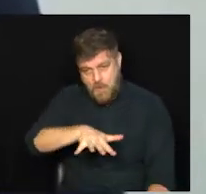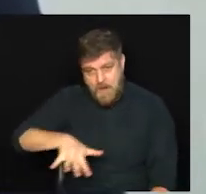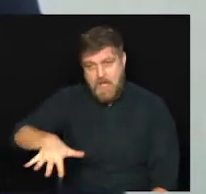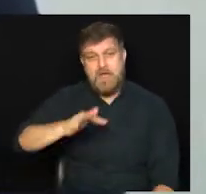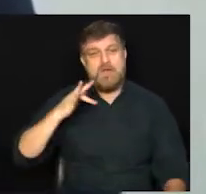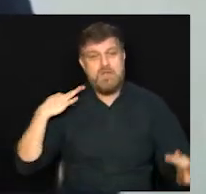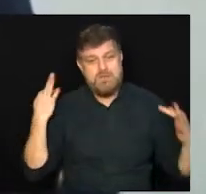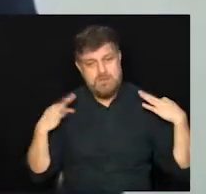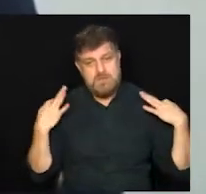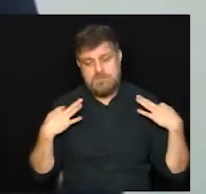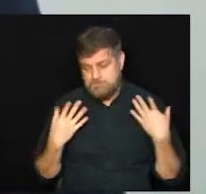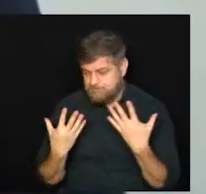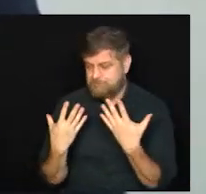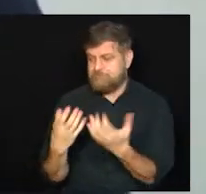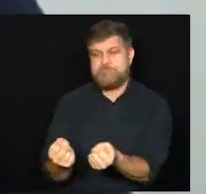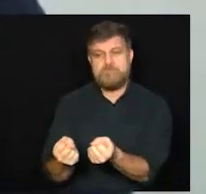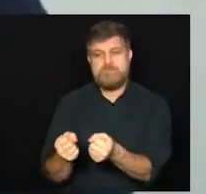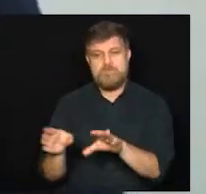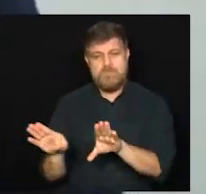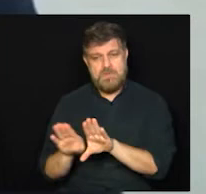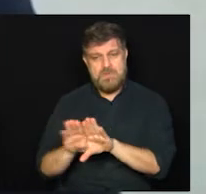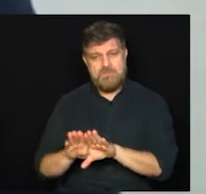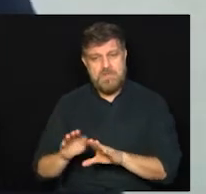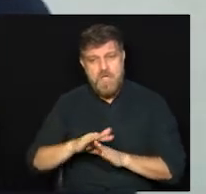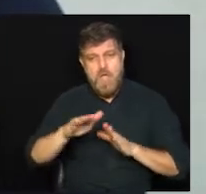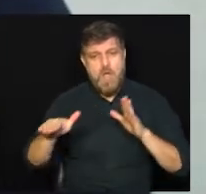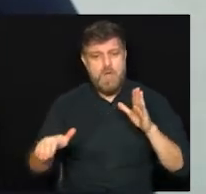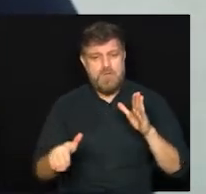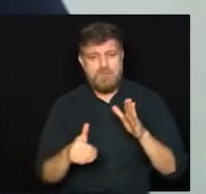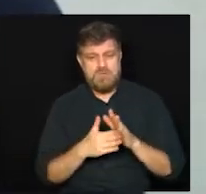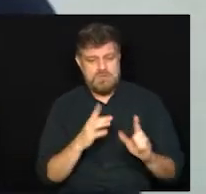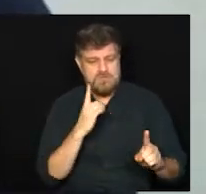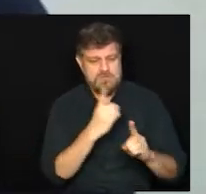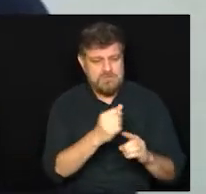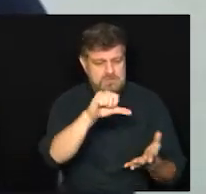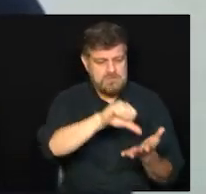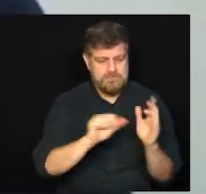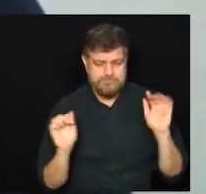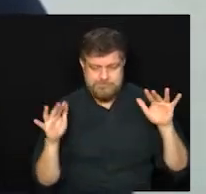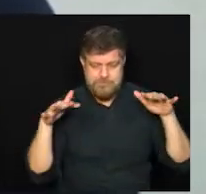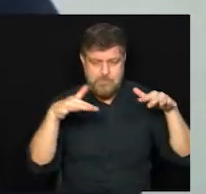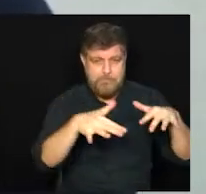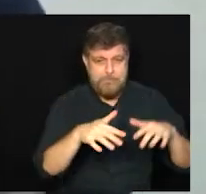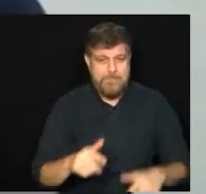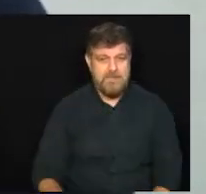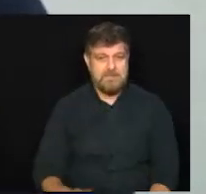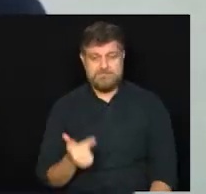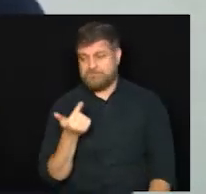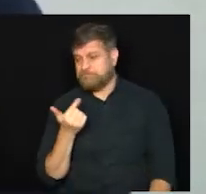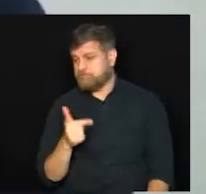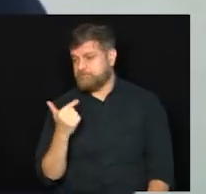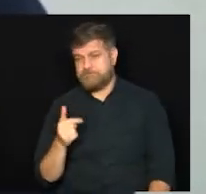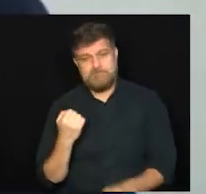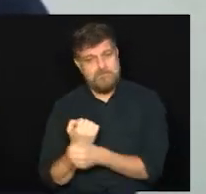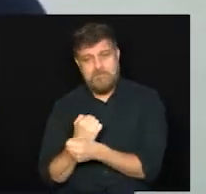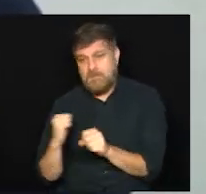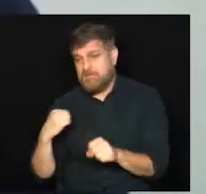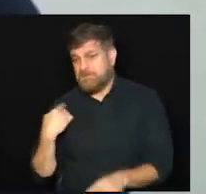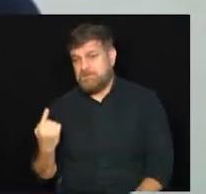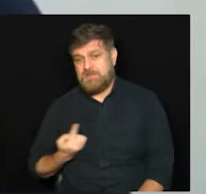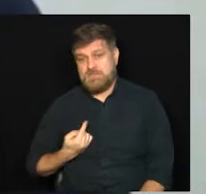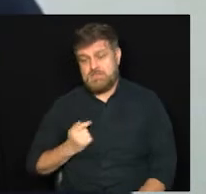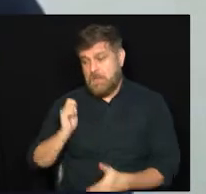forma maciça. Então, todos os eventos, porque o setor não tem, né? É absolutamente impossível, além de tudo, a gente tem que